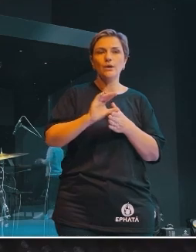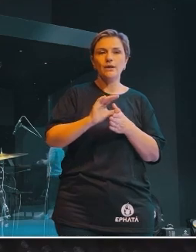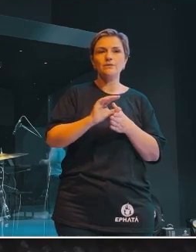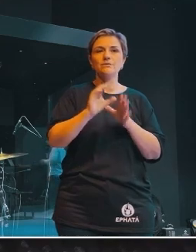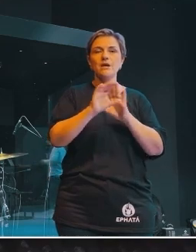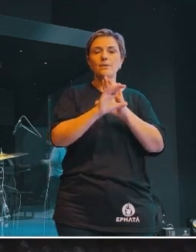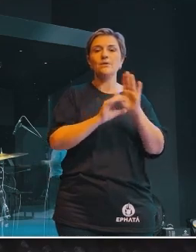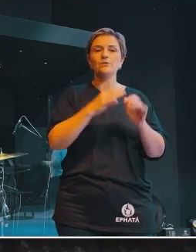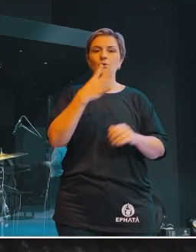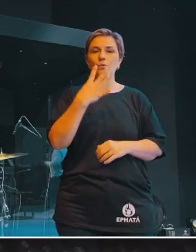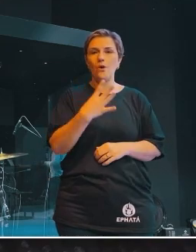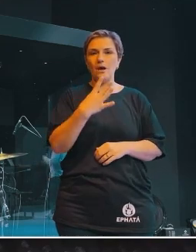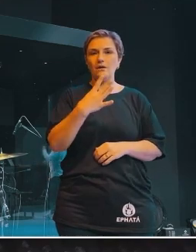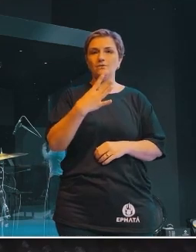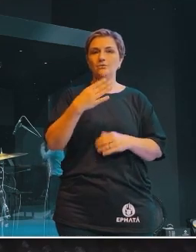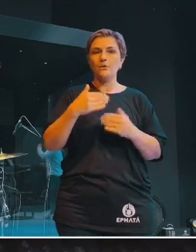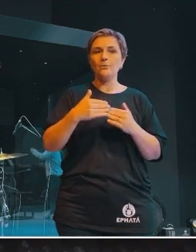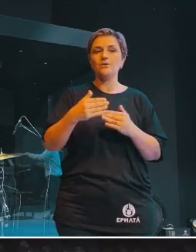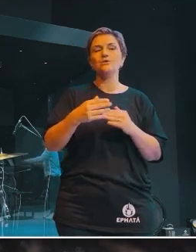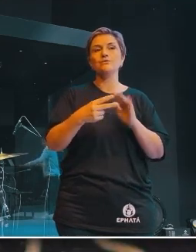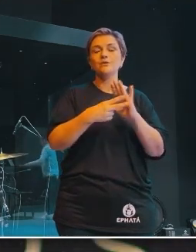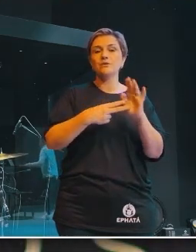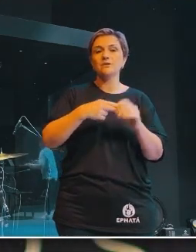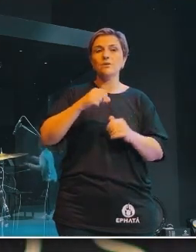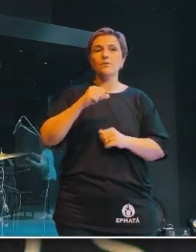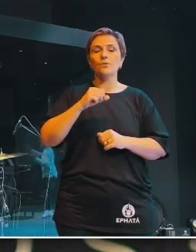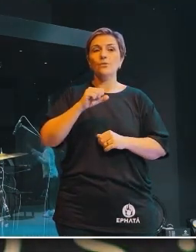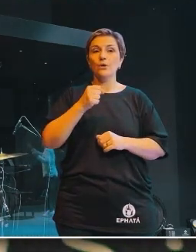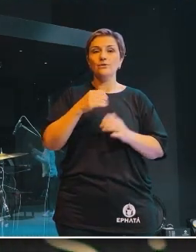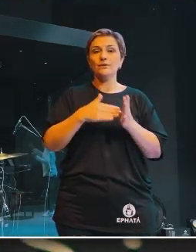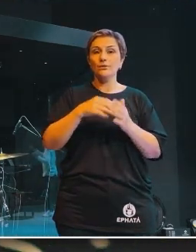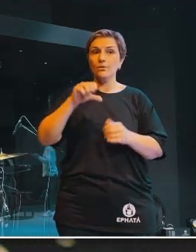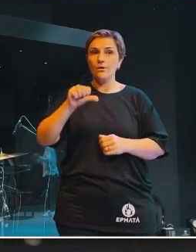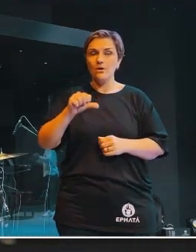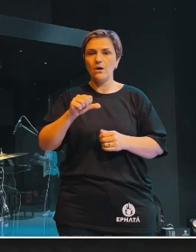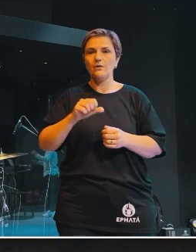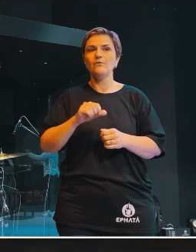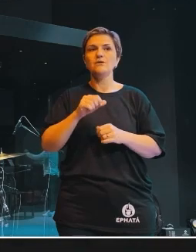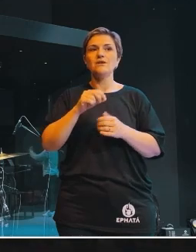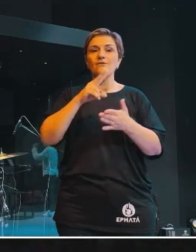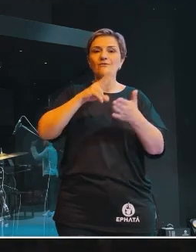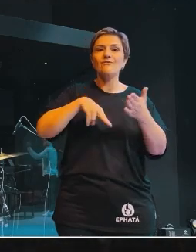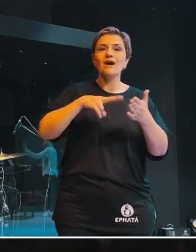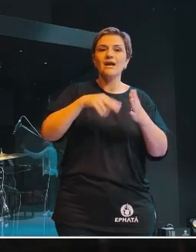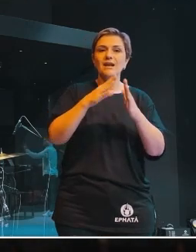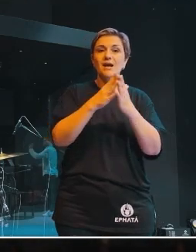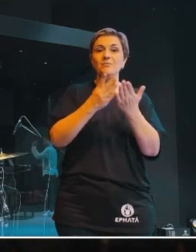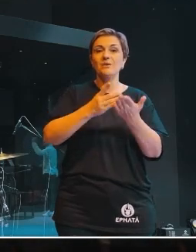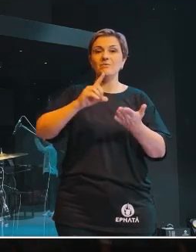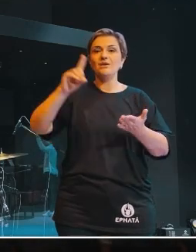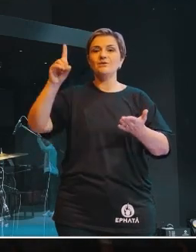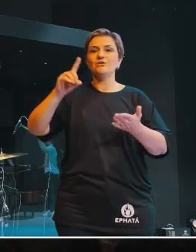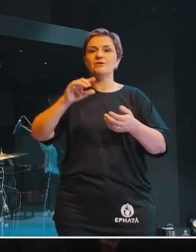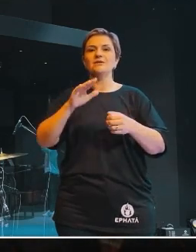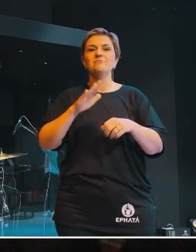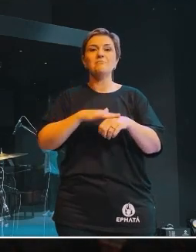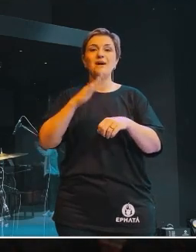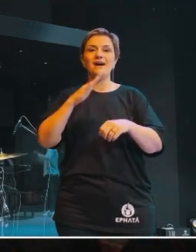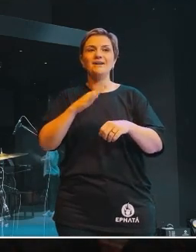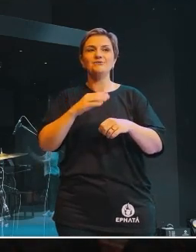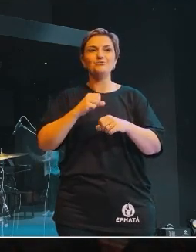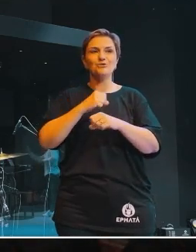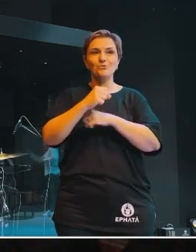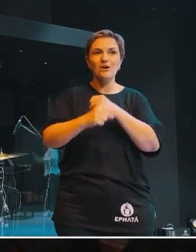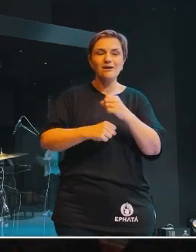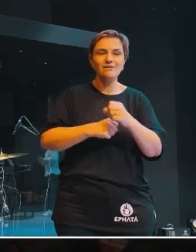capítulo 4, a partir do versículo 8 até o versículo 9. Você vai ler mais a Bíblia hoje do que já leu em todo o ano, amém?